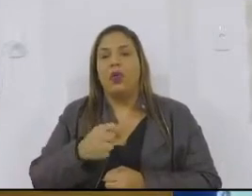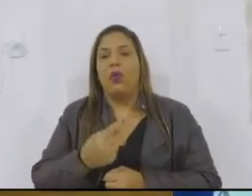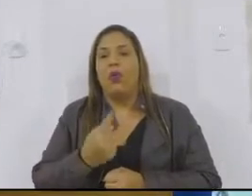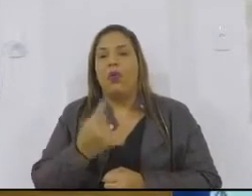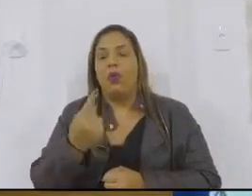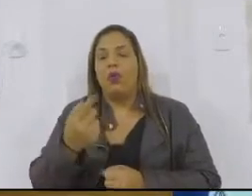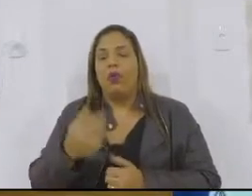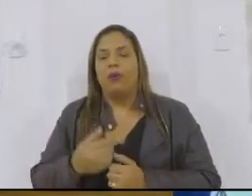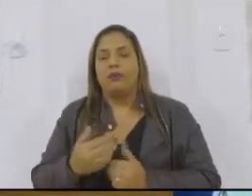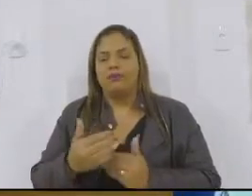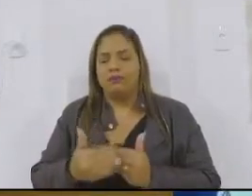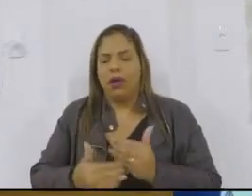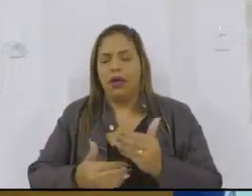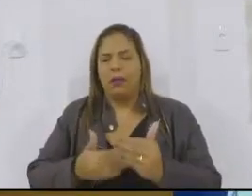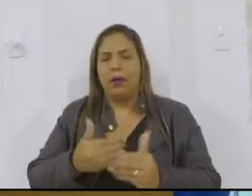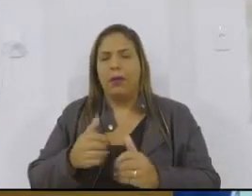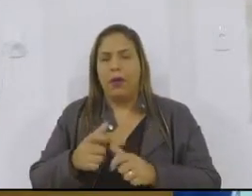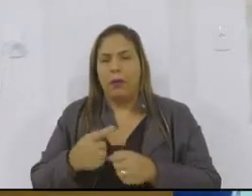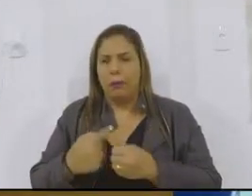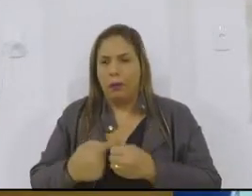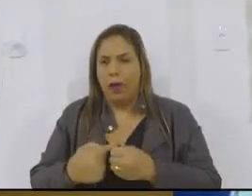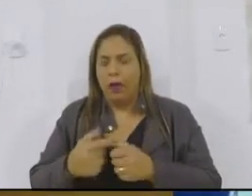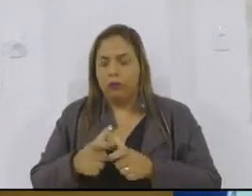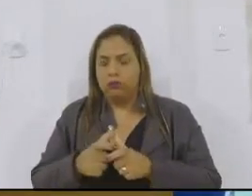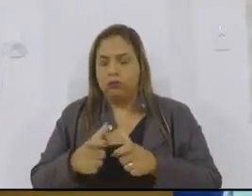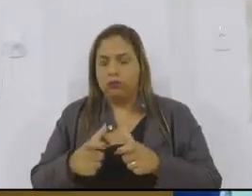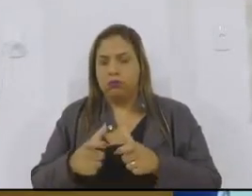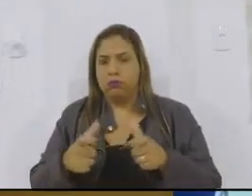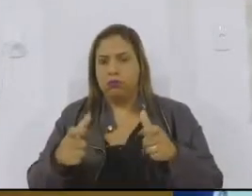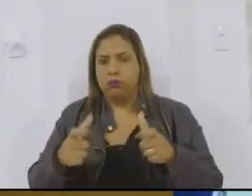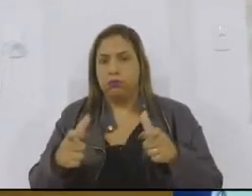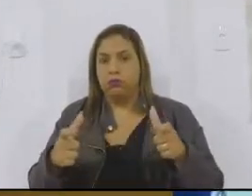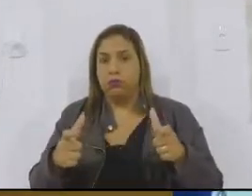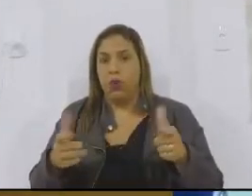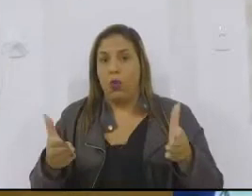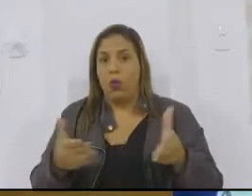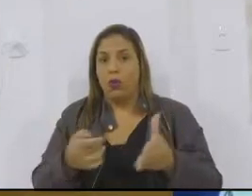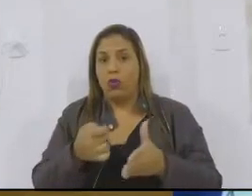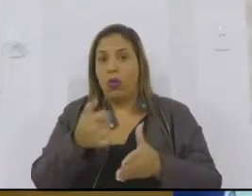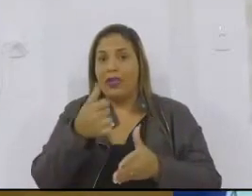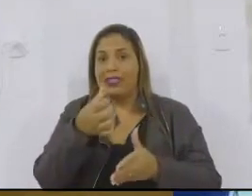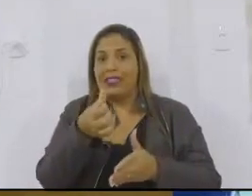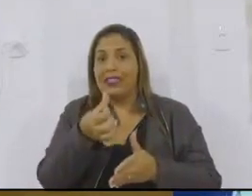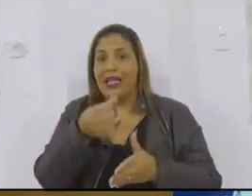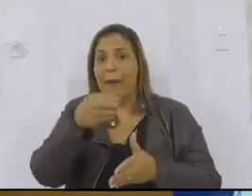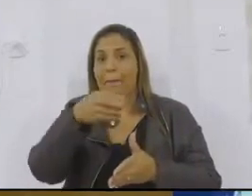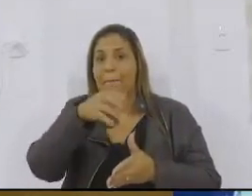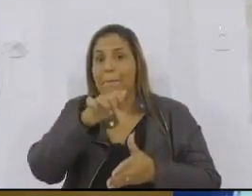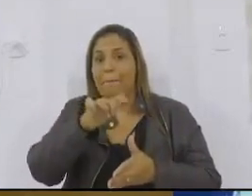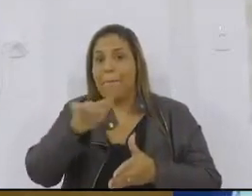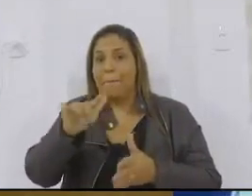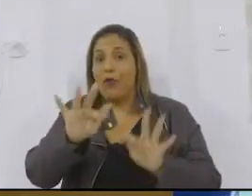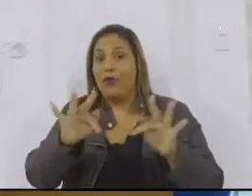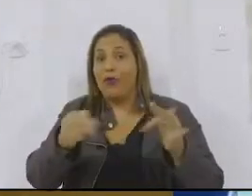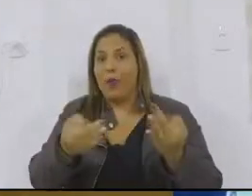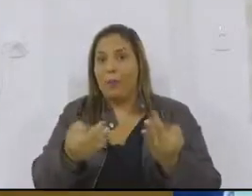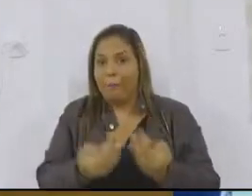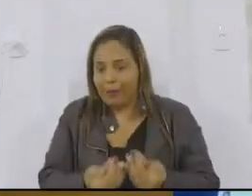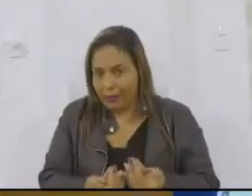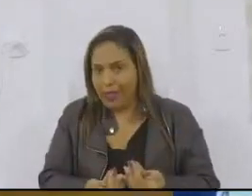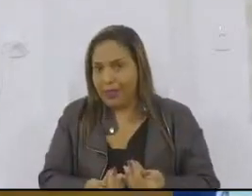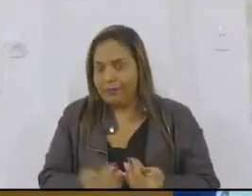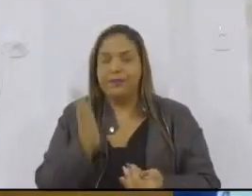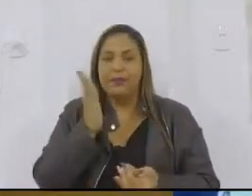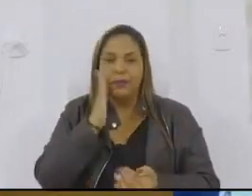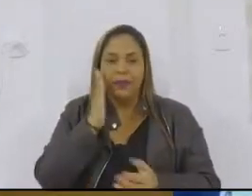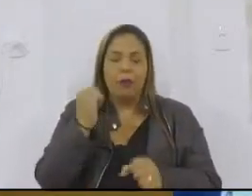Há 8 anos atrás tinham 3 mil famílias, hoje são quase 6 mil. Então, a gente sabe de uma obra antiga, desde lá